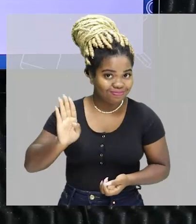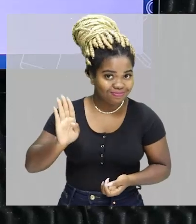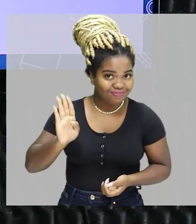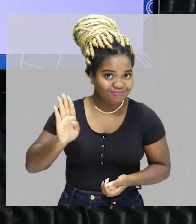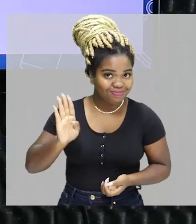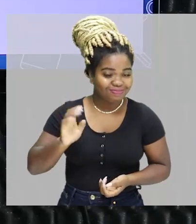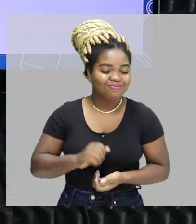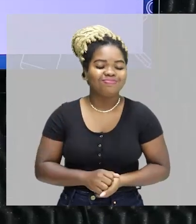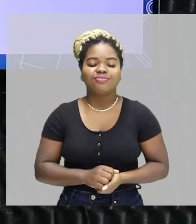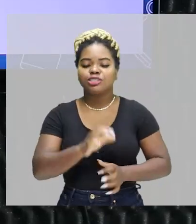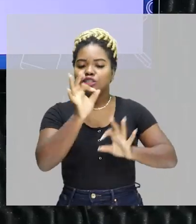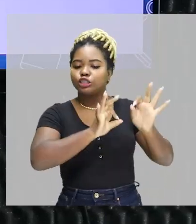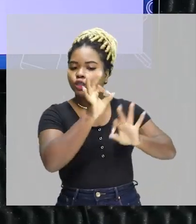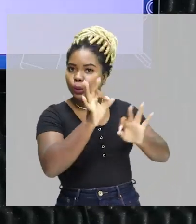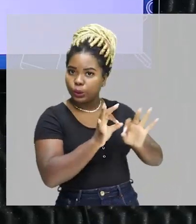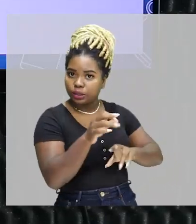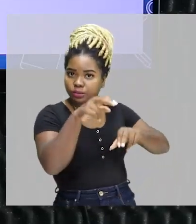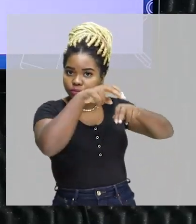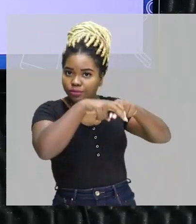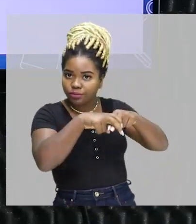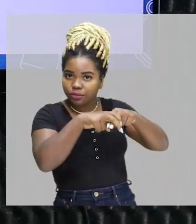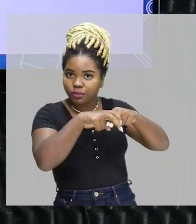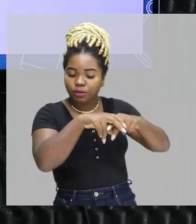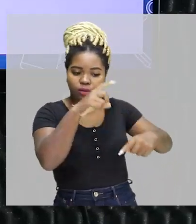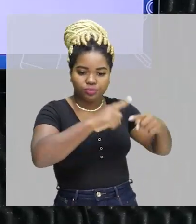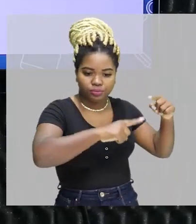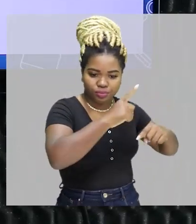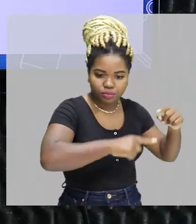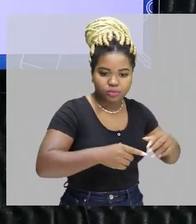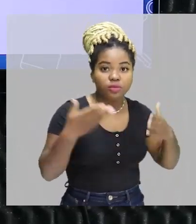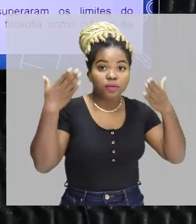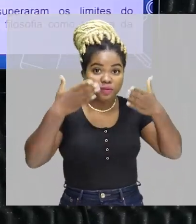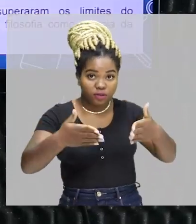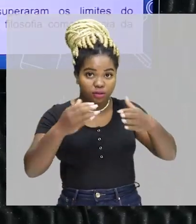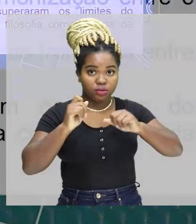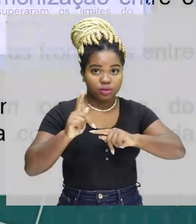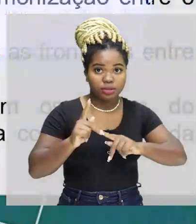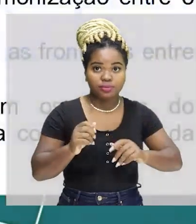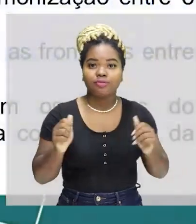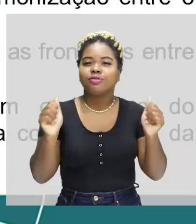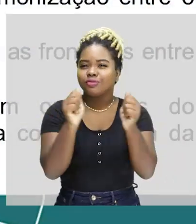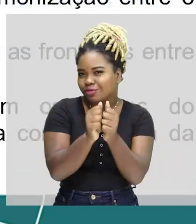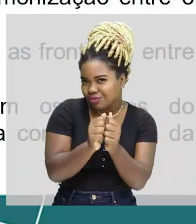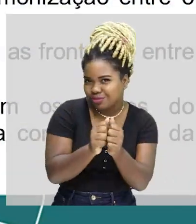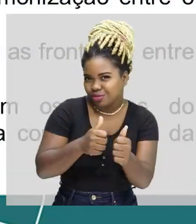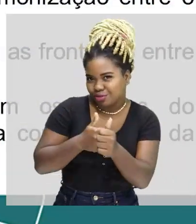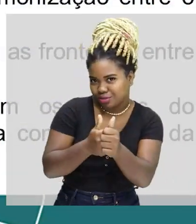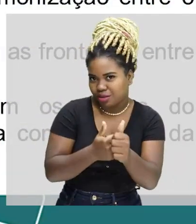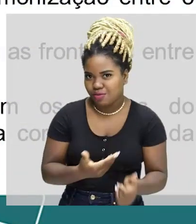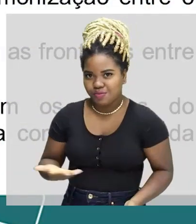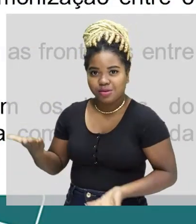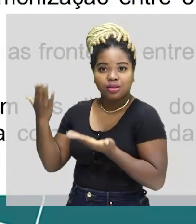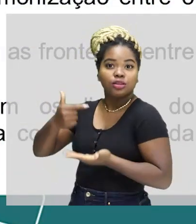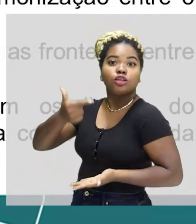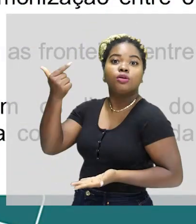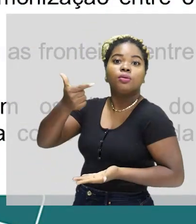Te ajeita aí na cadeira, isso, pega teu material, olha o foco, bora comigo, vem comigo, vem comigo. Tem uma segunda questão aqui